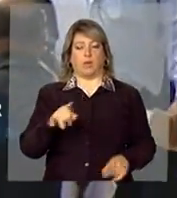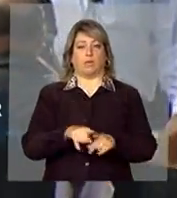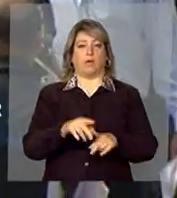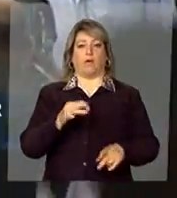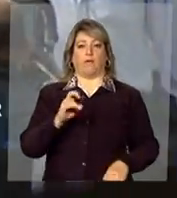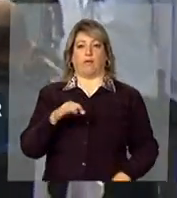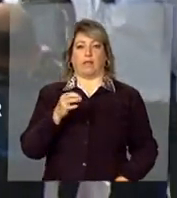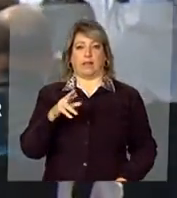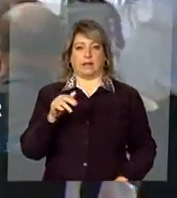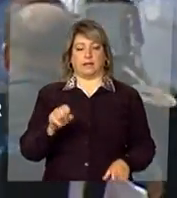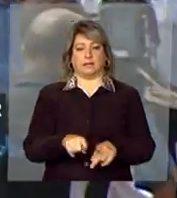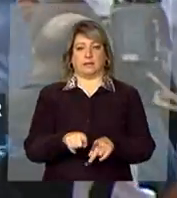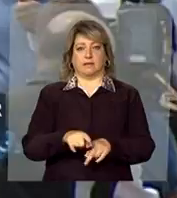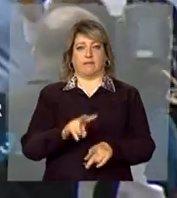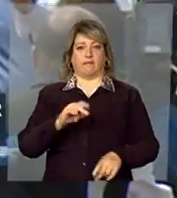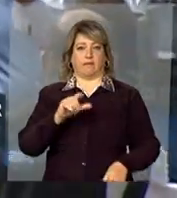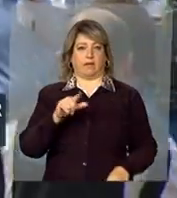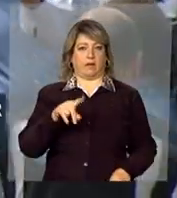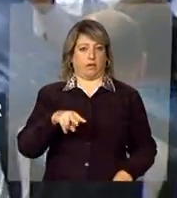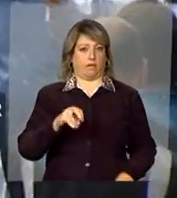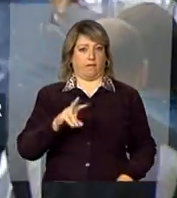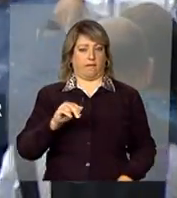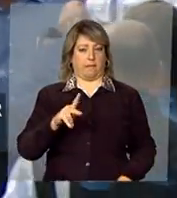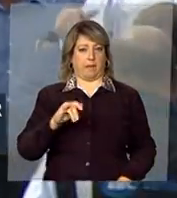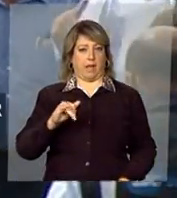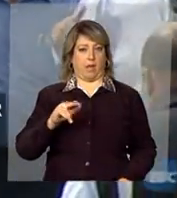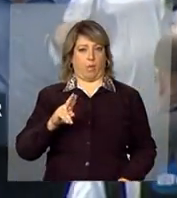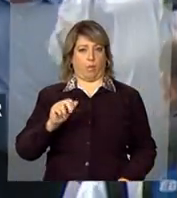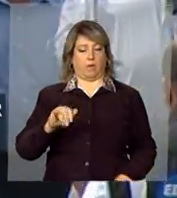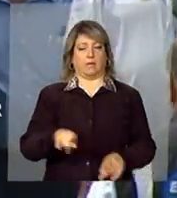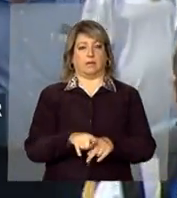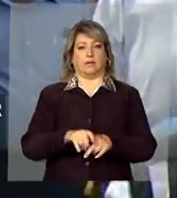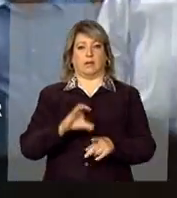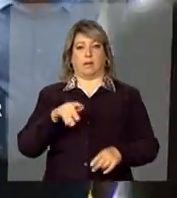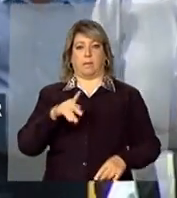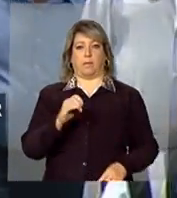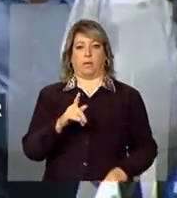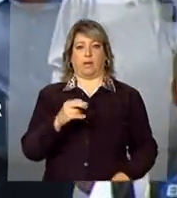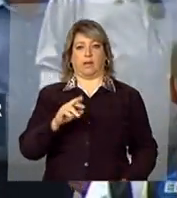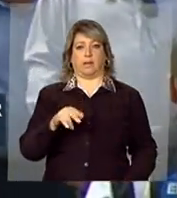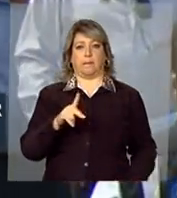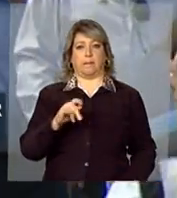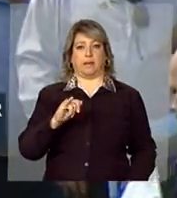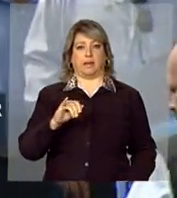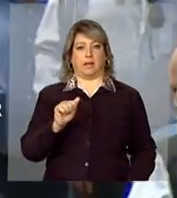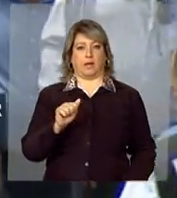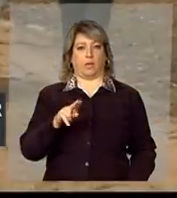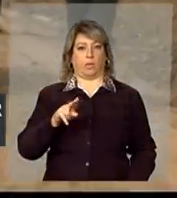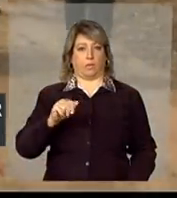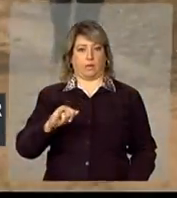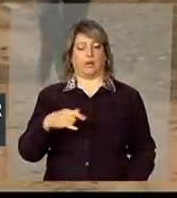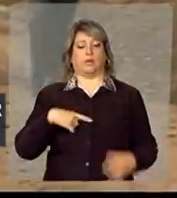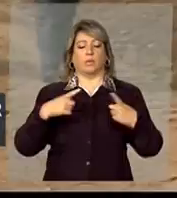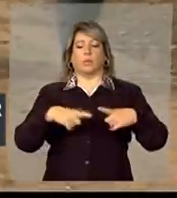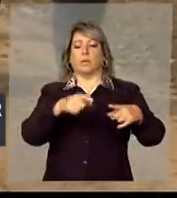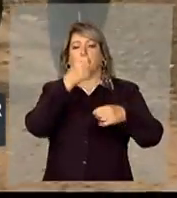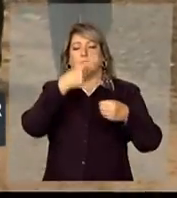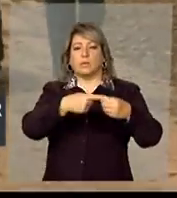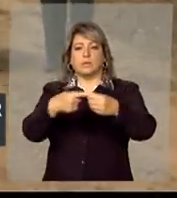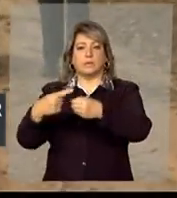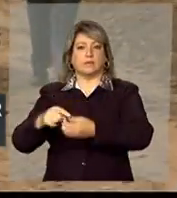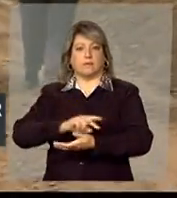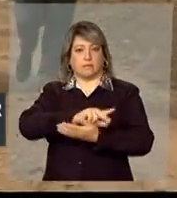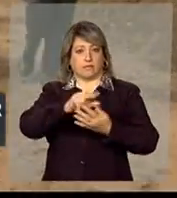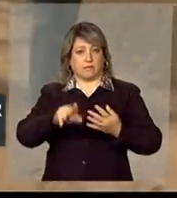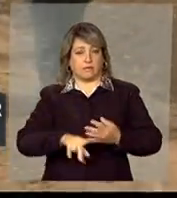Pio Nono, Vila Nova do Piauí e Campo Grande do Piauí. Esses municípios foram atingidos pela